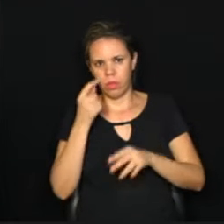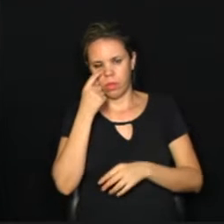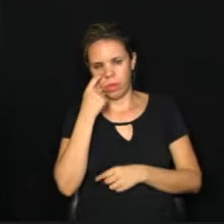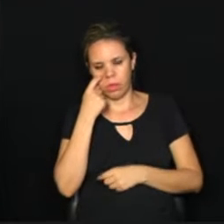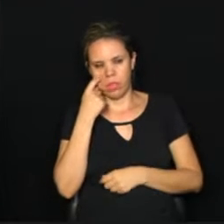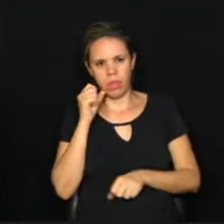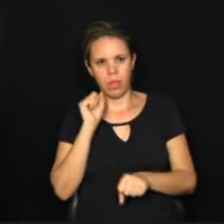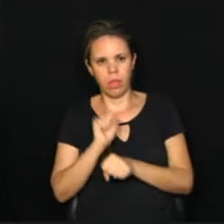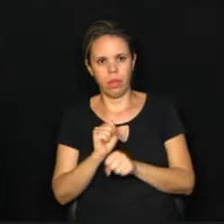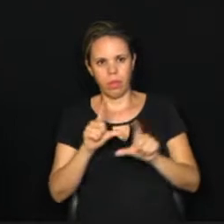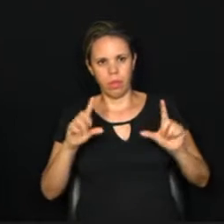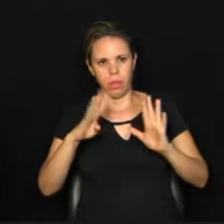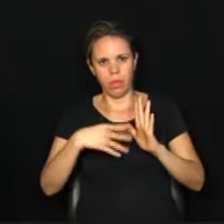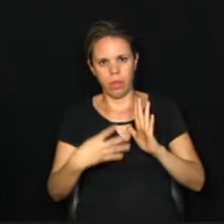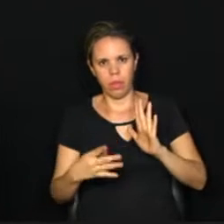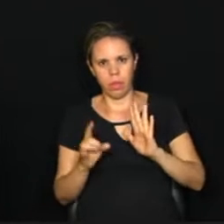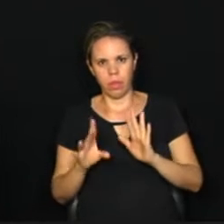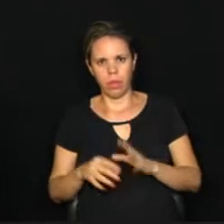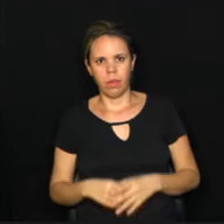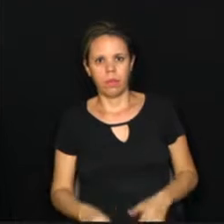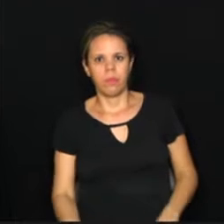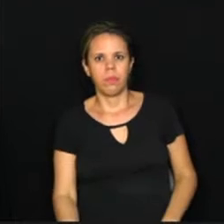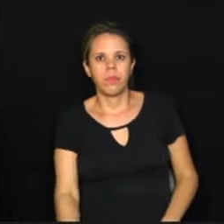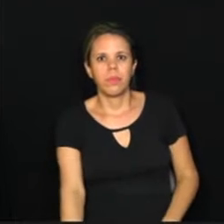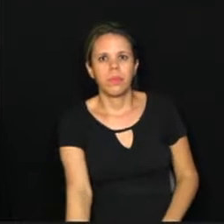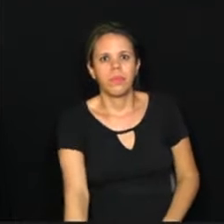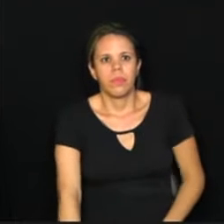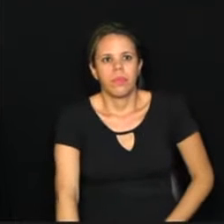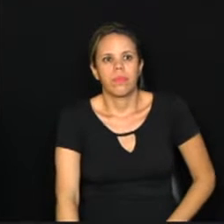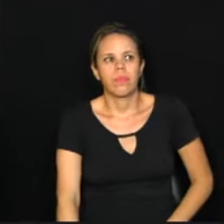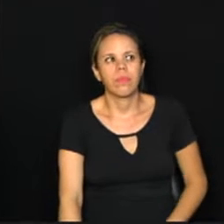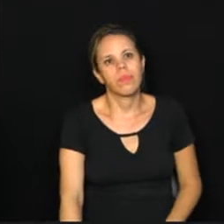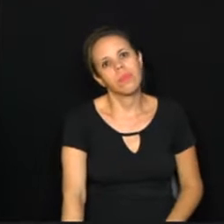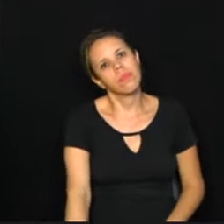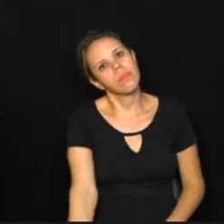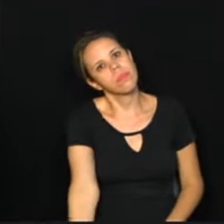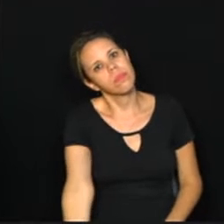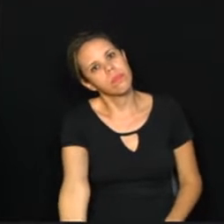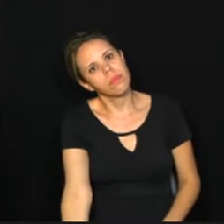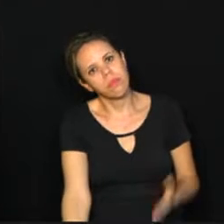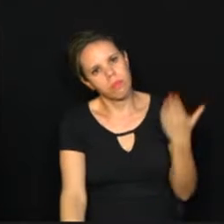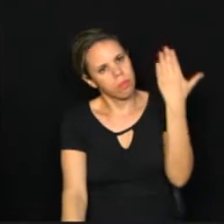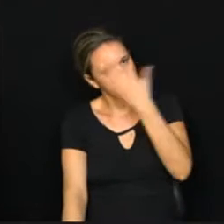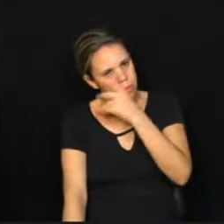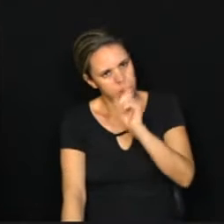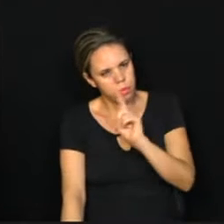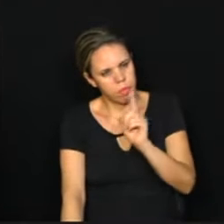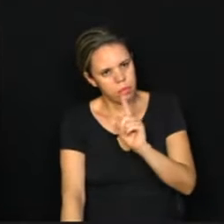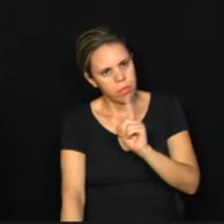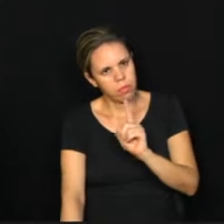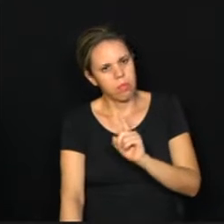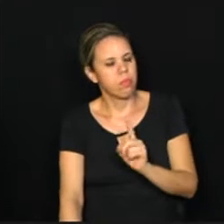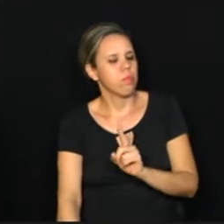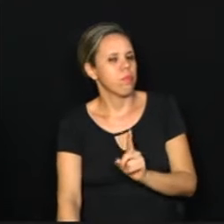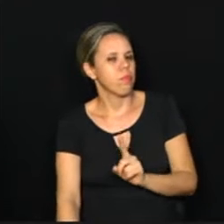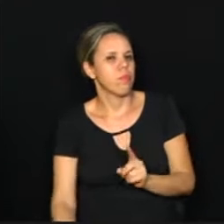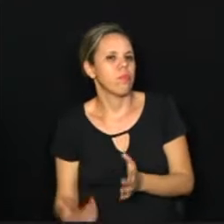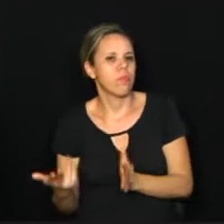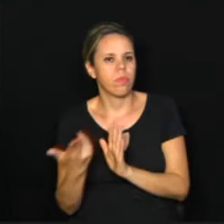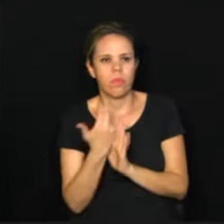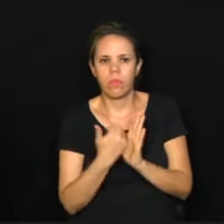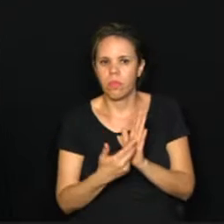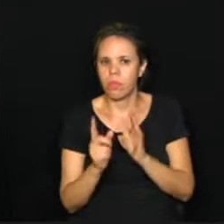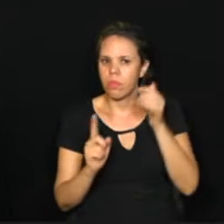aqui que está uma tabelinha. Não, o meu está aparecendo o slide, vocês não estão vendo? Eu pus aqui na